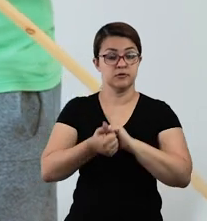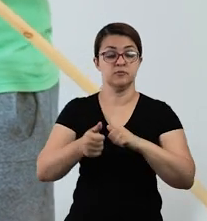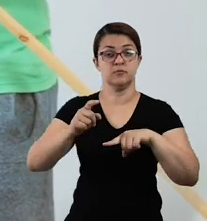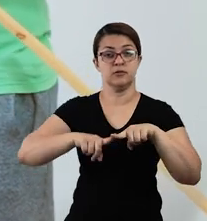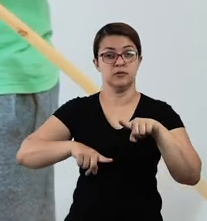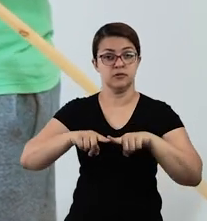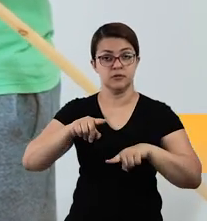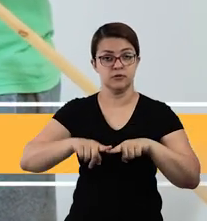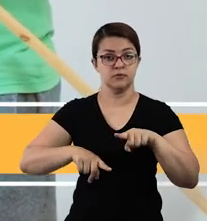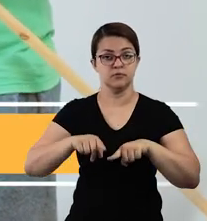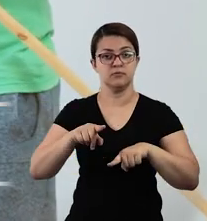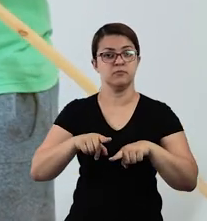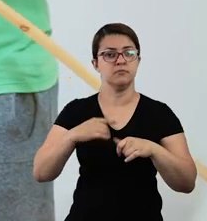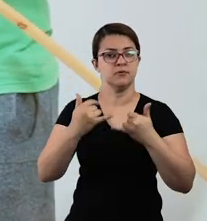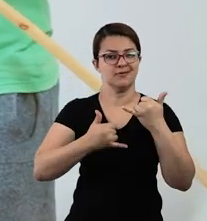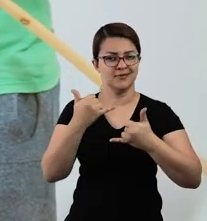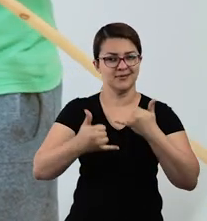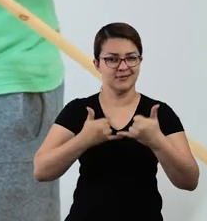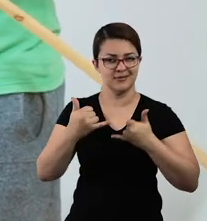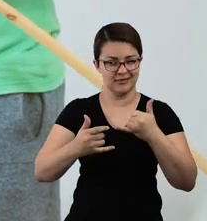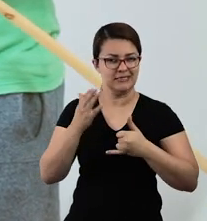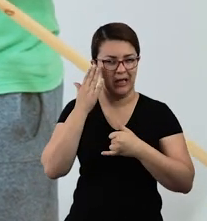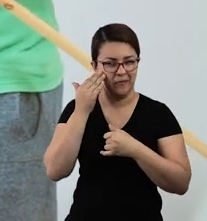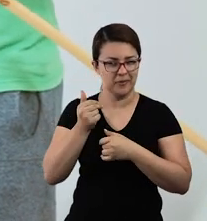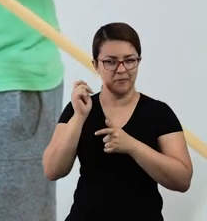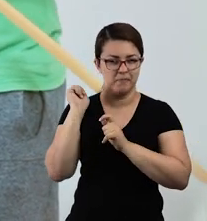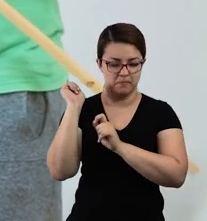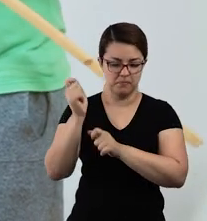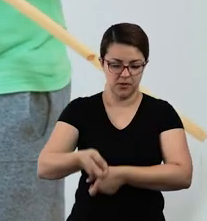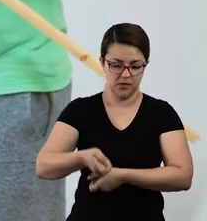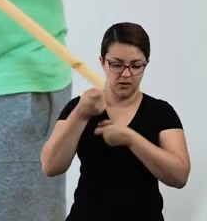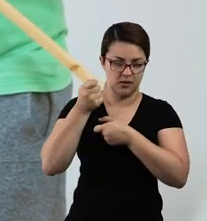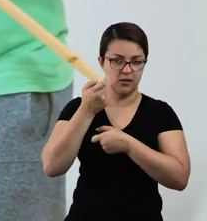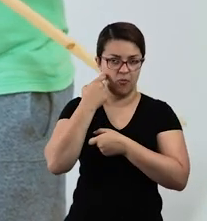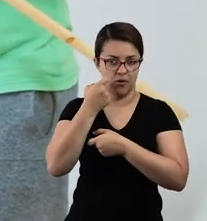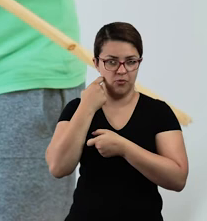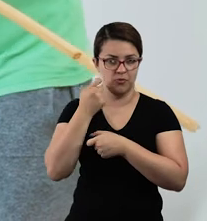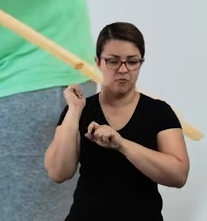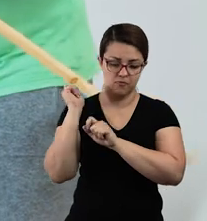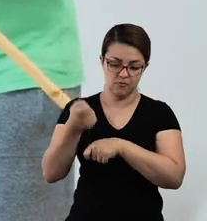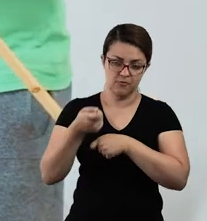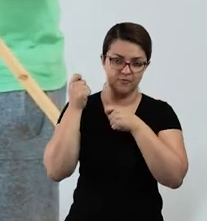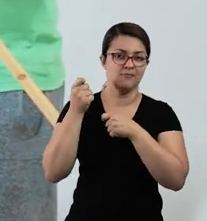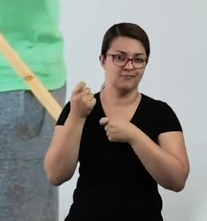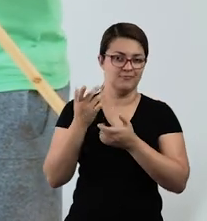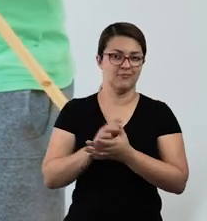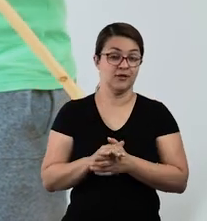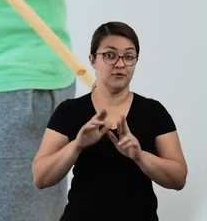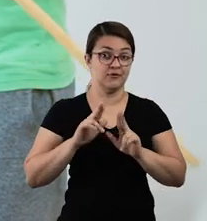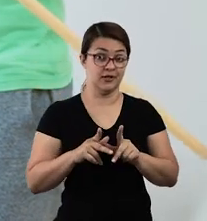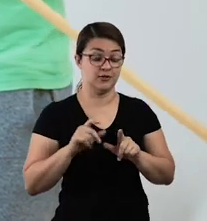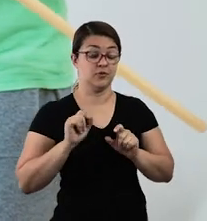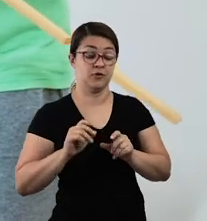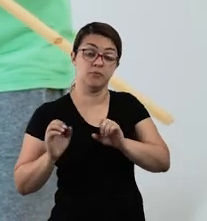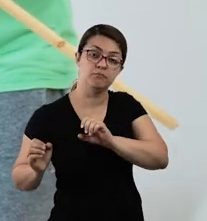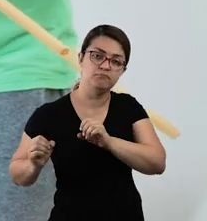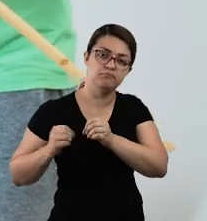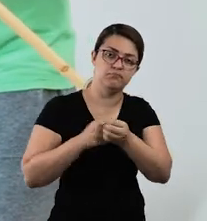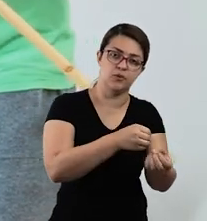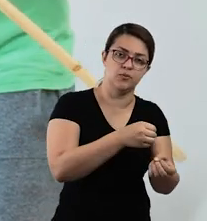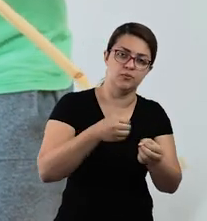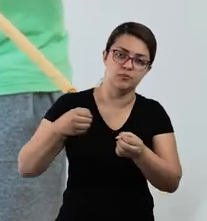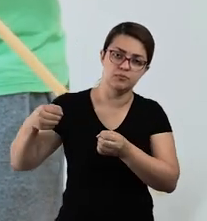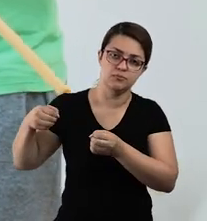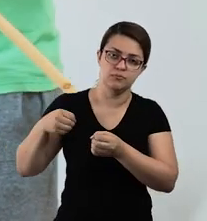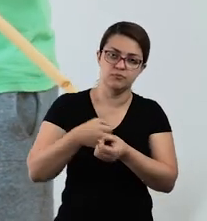adaptação de materiais. E remete muito à brincadeira da pescaria, né? A diferença da pescaria é que nós pescamos e aqui nós derrubamos através do movimento